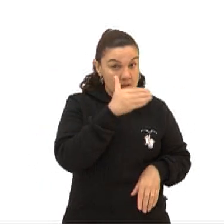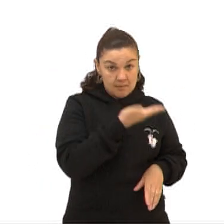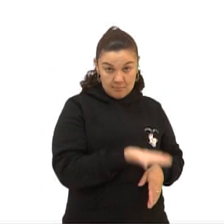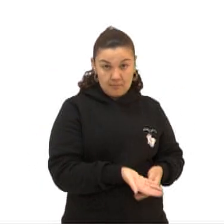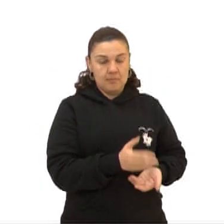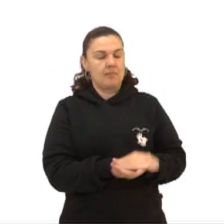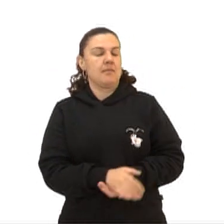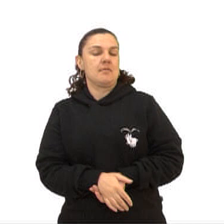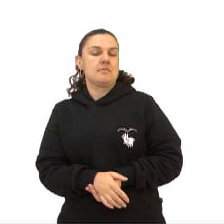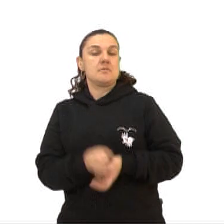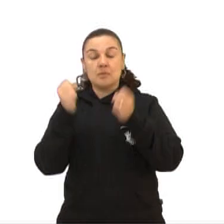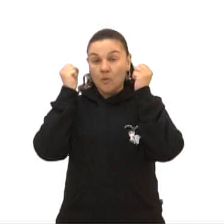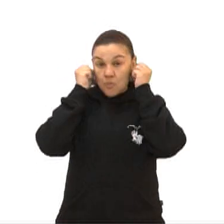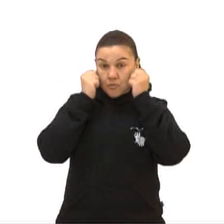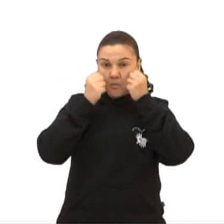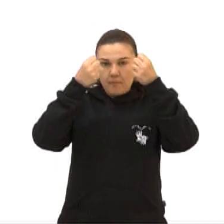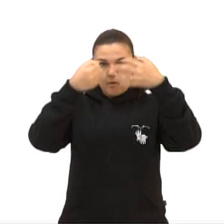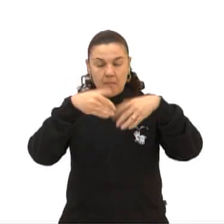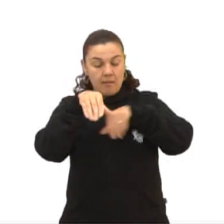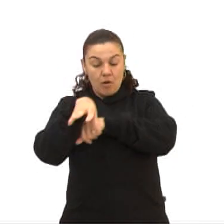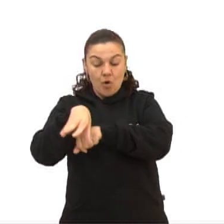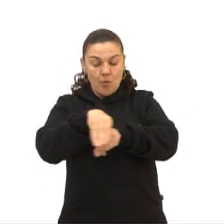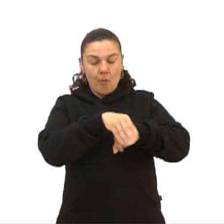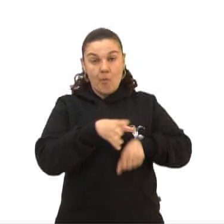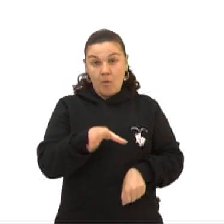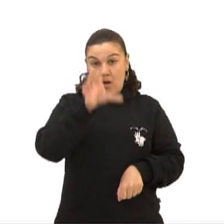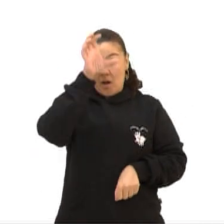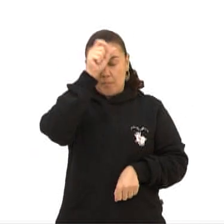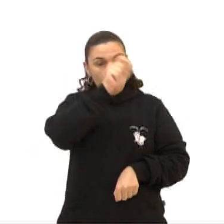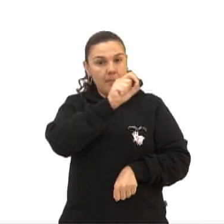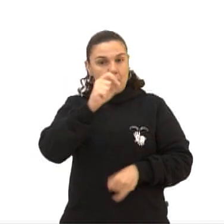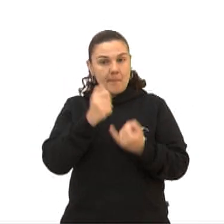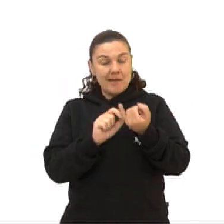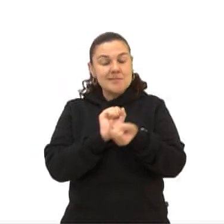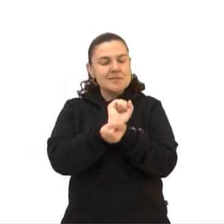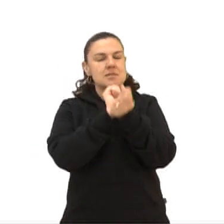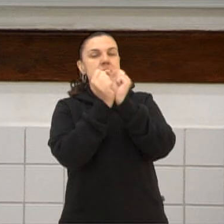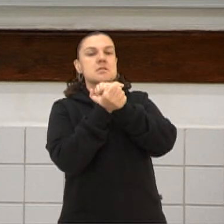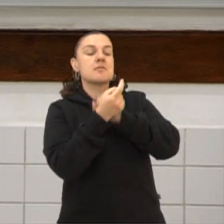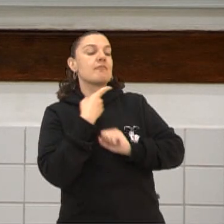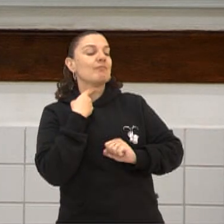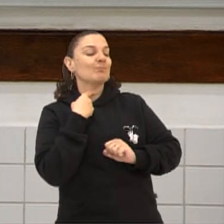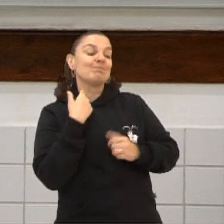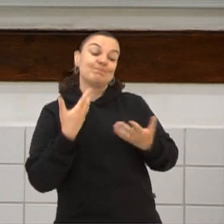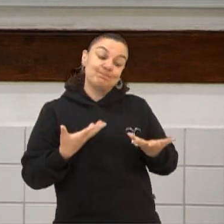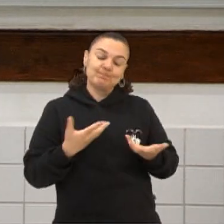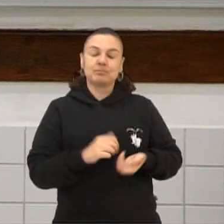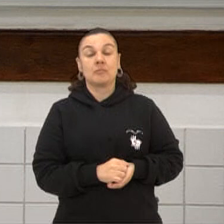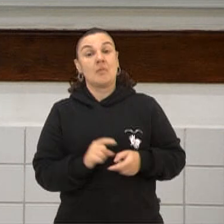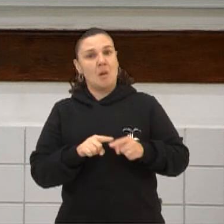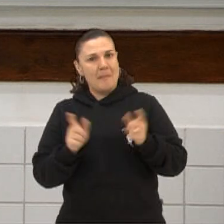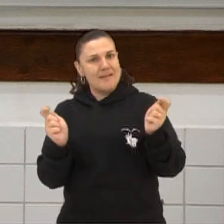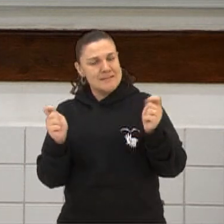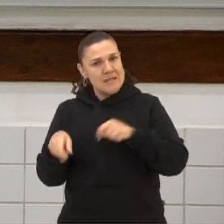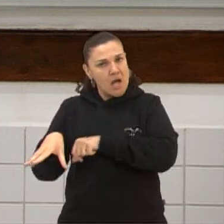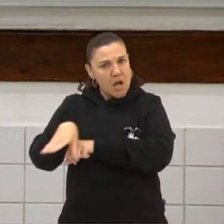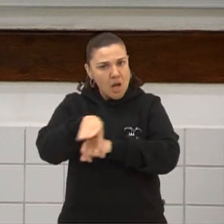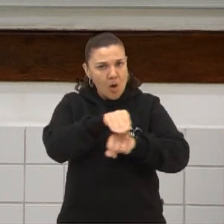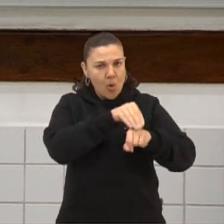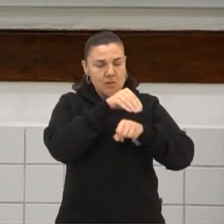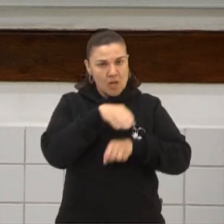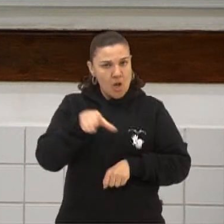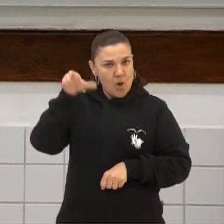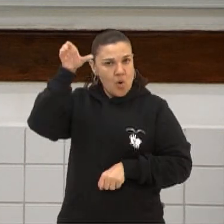que o conhecimento, na maior parte do tempo, ele é escravo da vontade. Mas existe possibilidade do conhecimento, da nossa consciência,